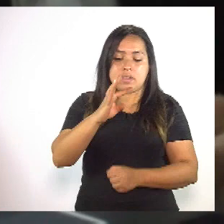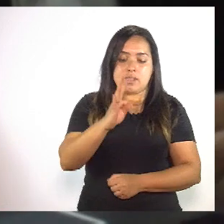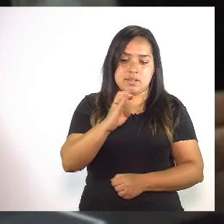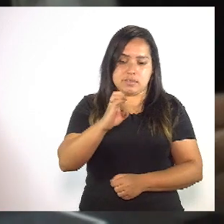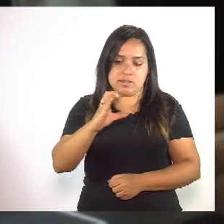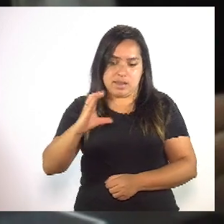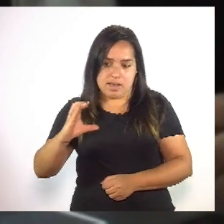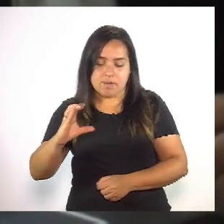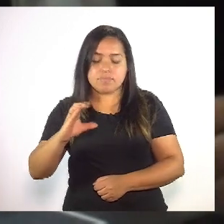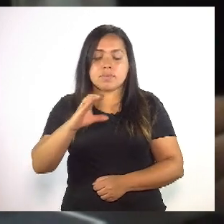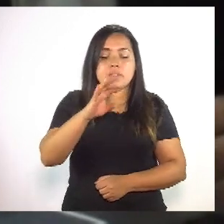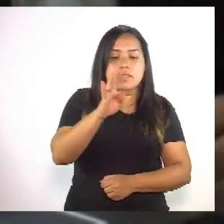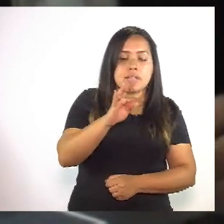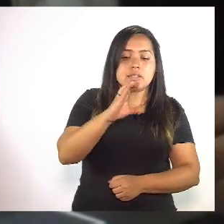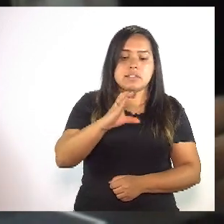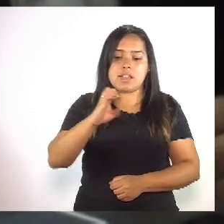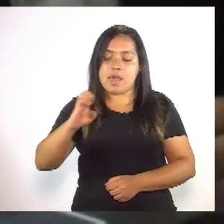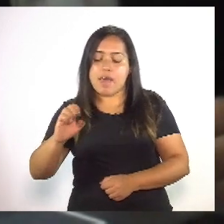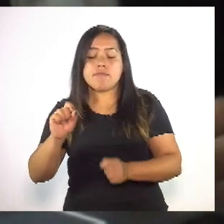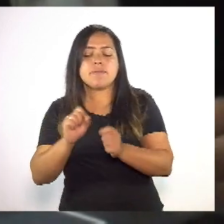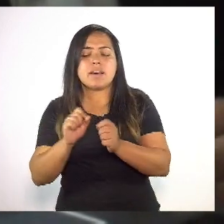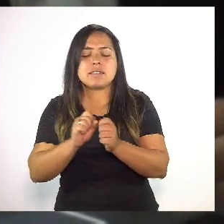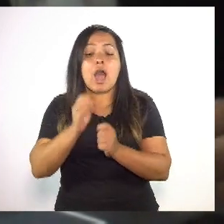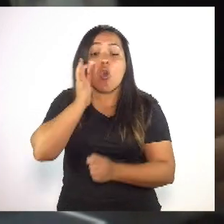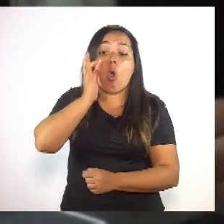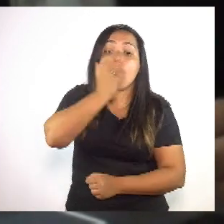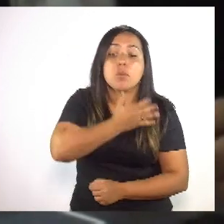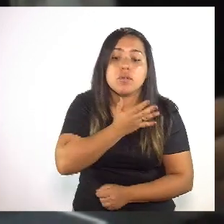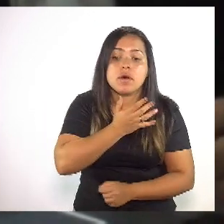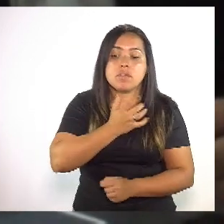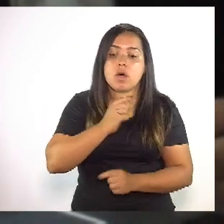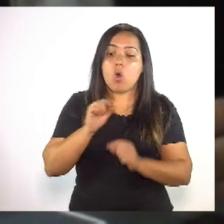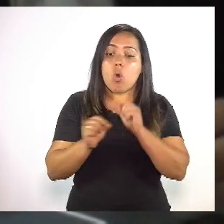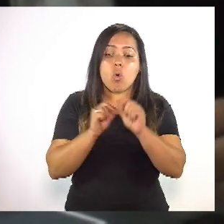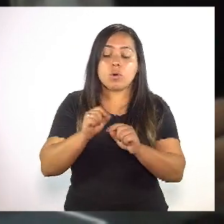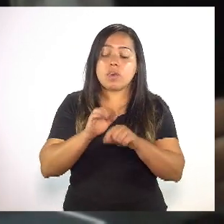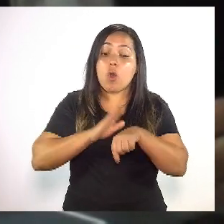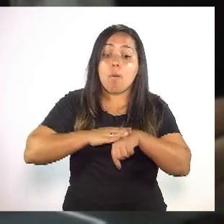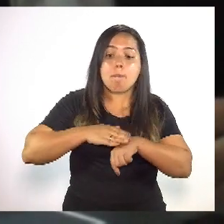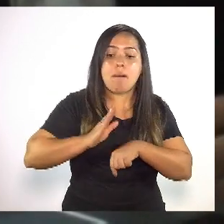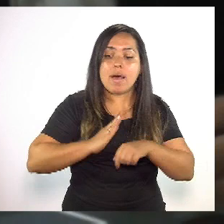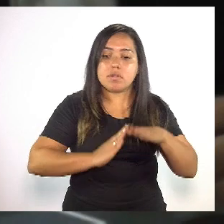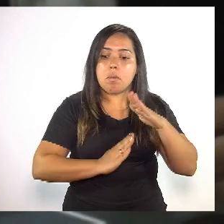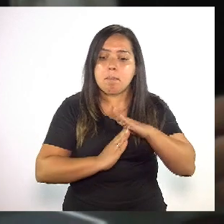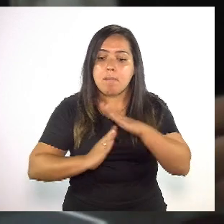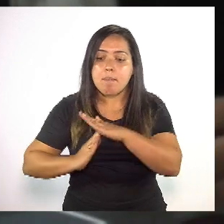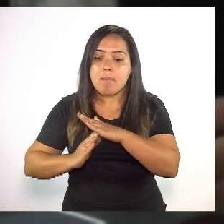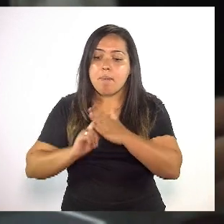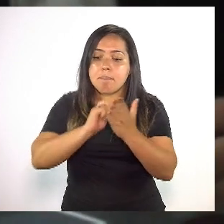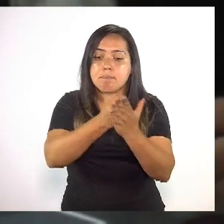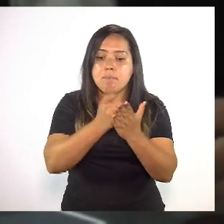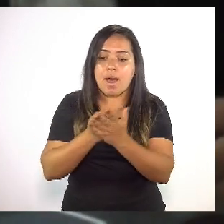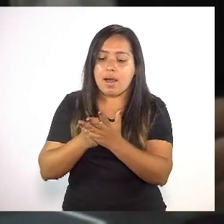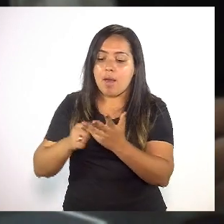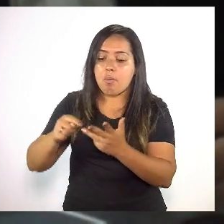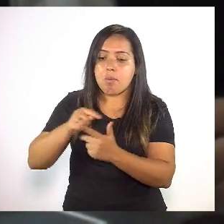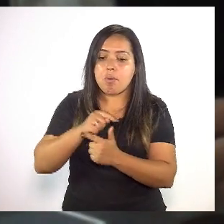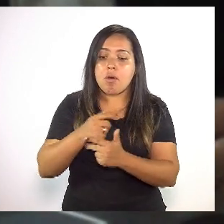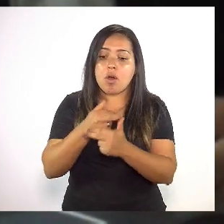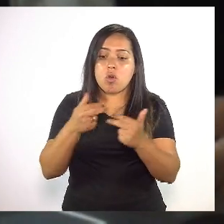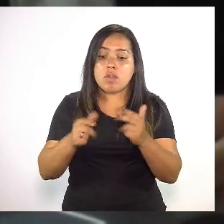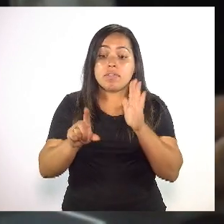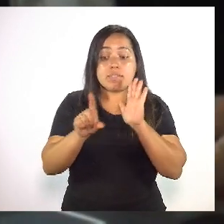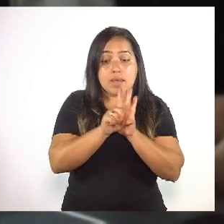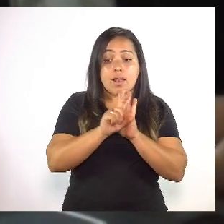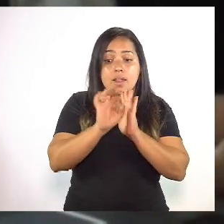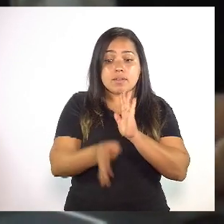ao máximo, cumprir todos os itens, todas as pequenas destinações que são postas, principalmente na lei de